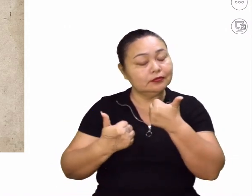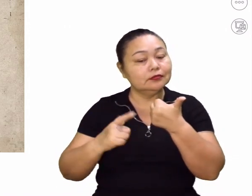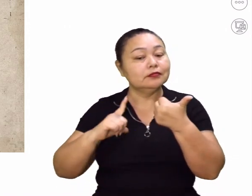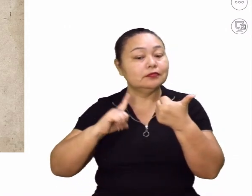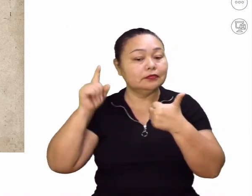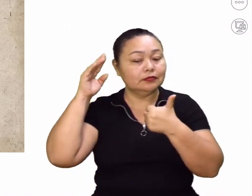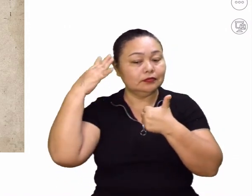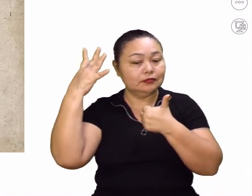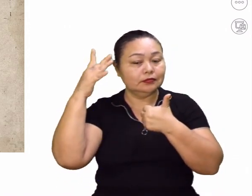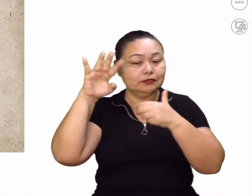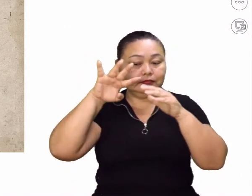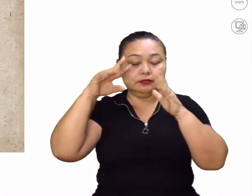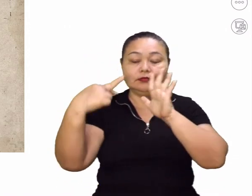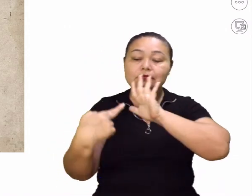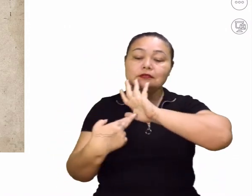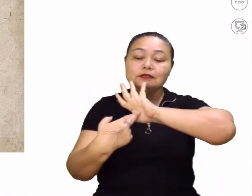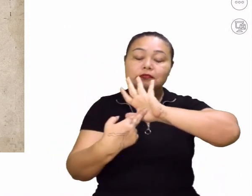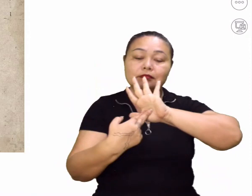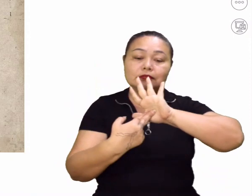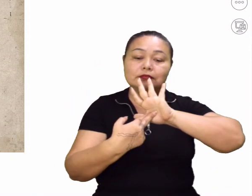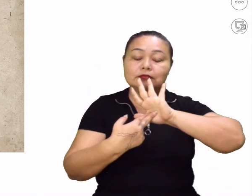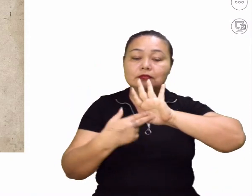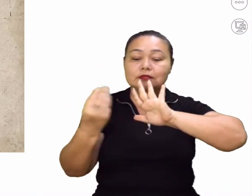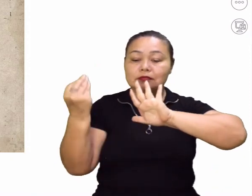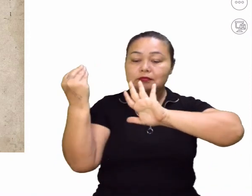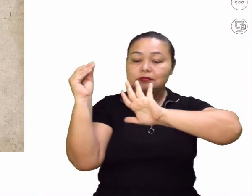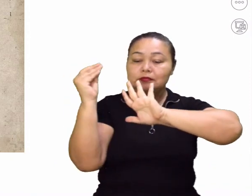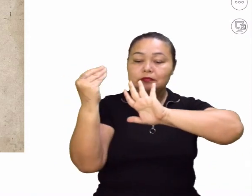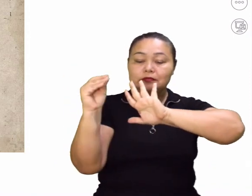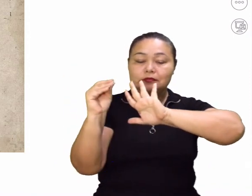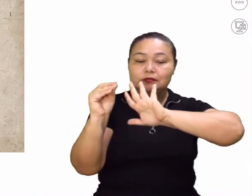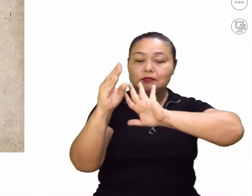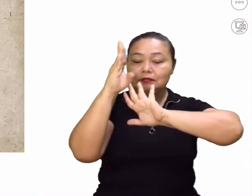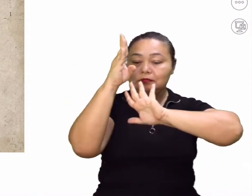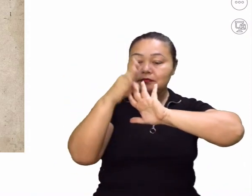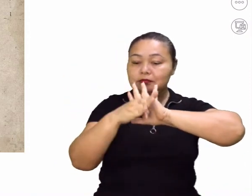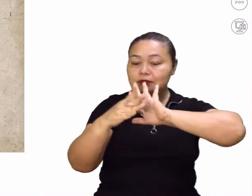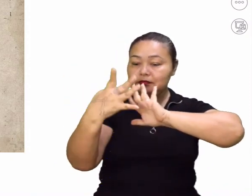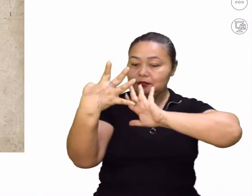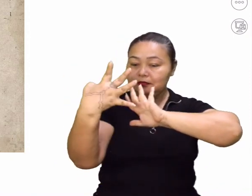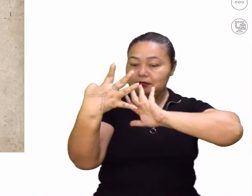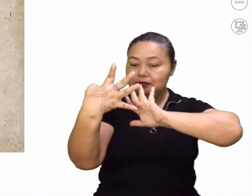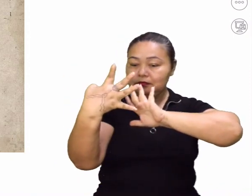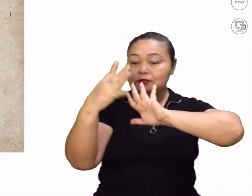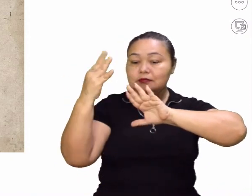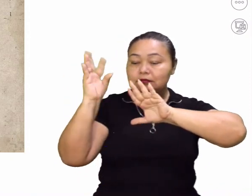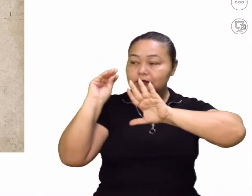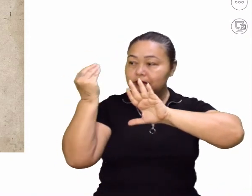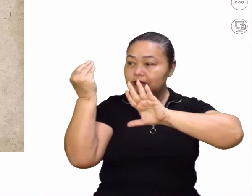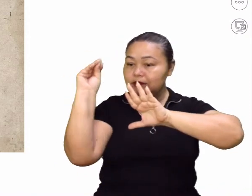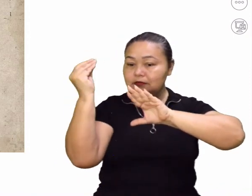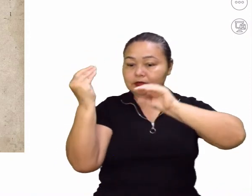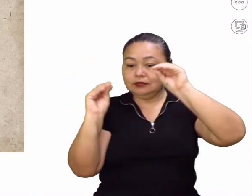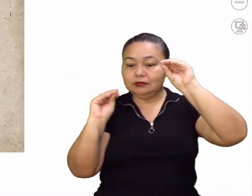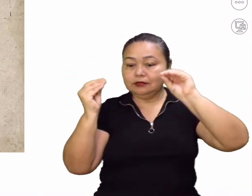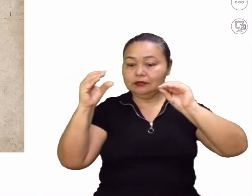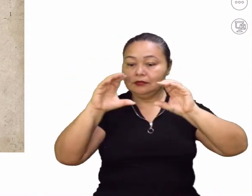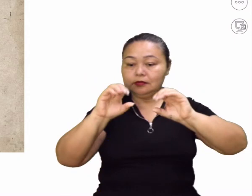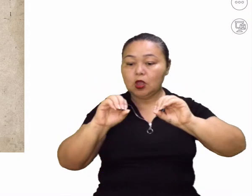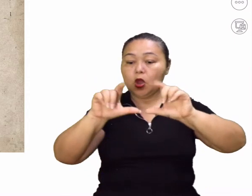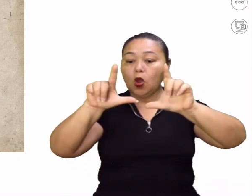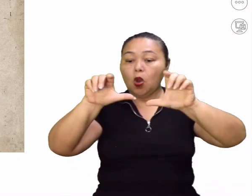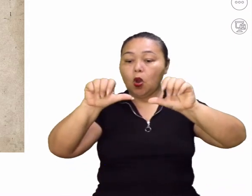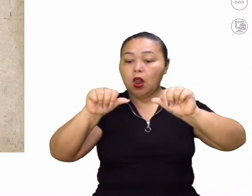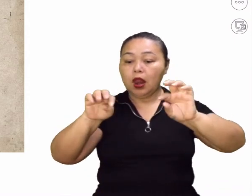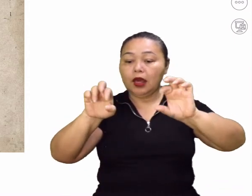temos aí a representação, agora que eu coloquei para vocês, dos pontos cardeais mais